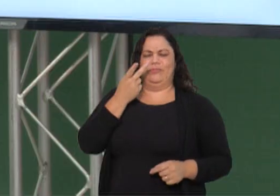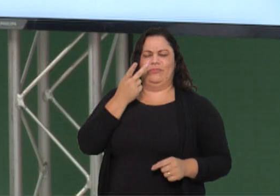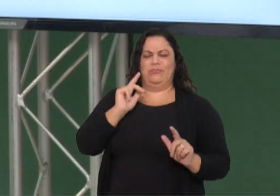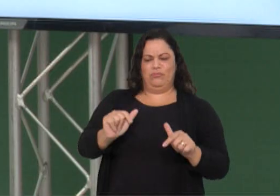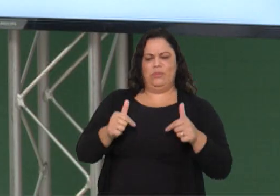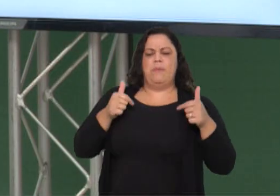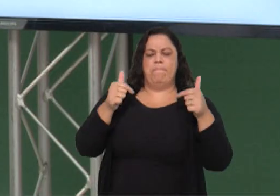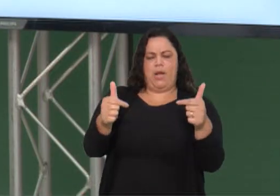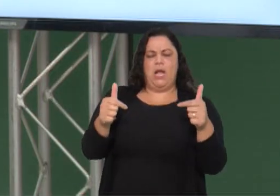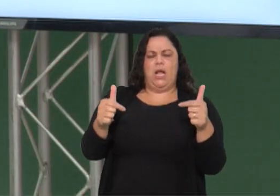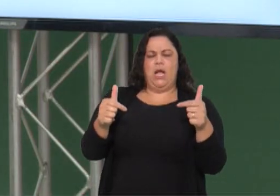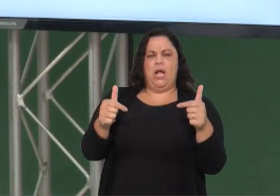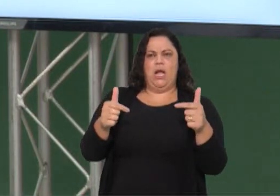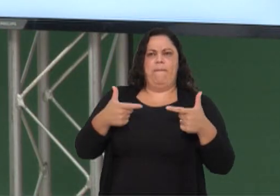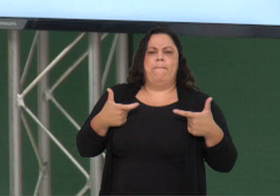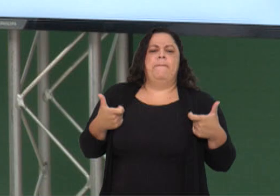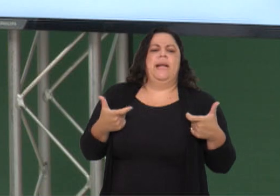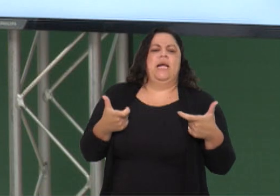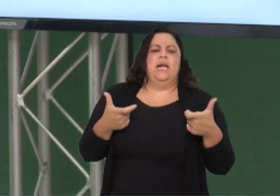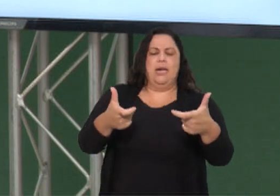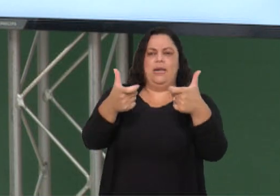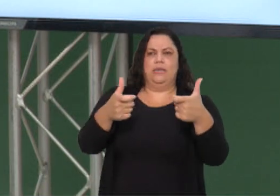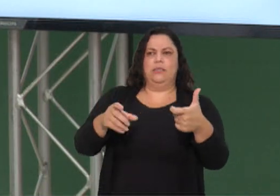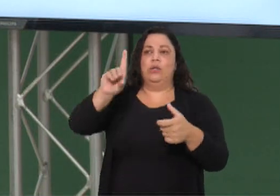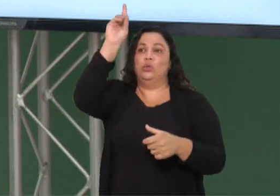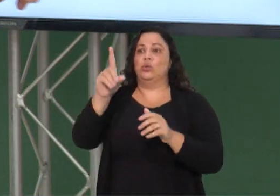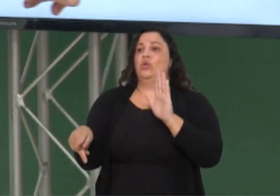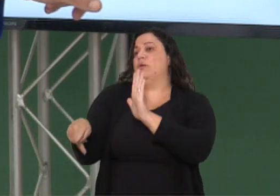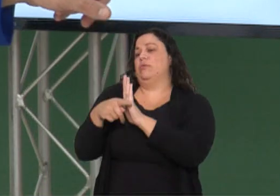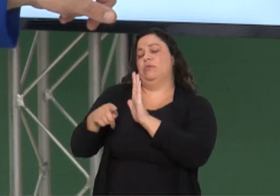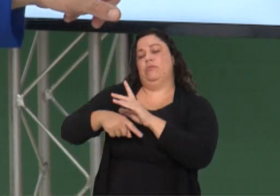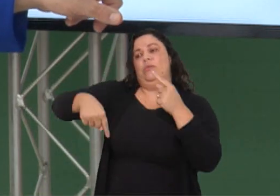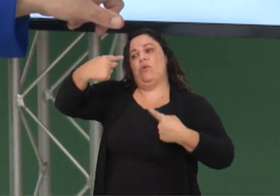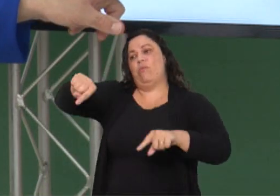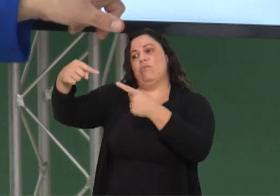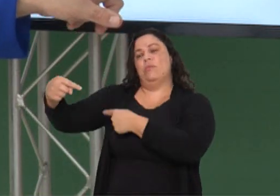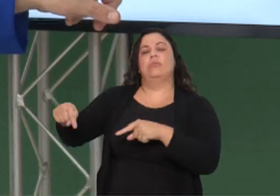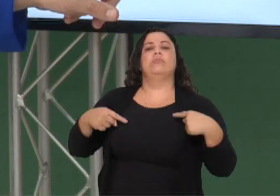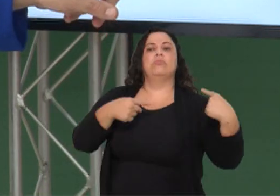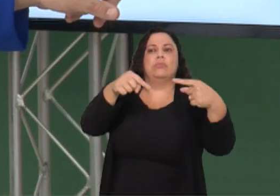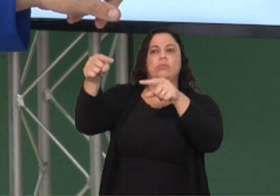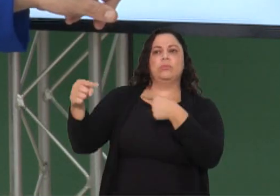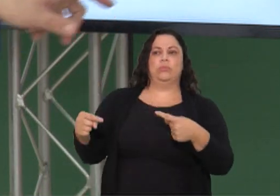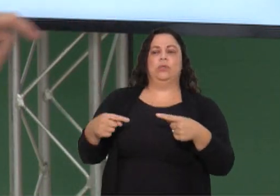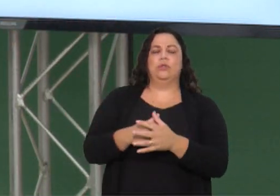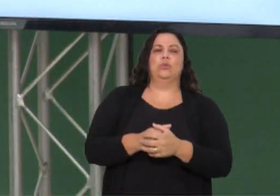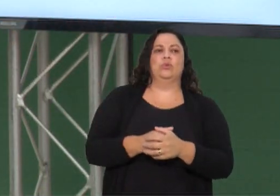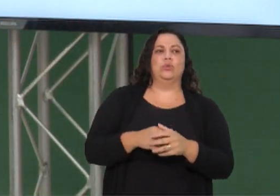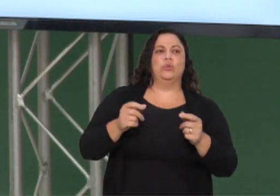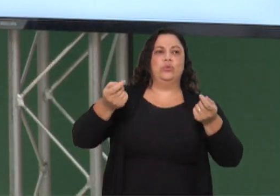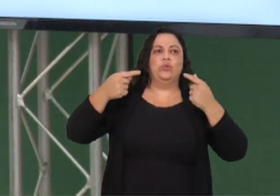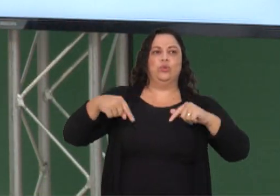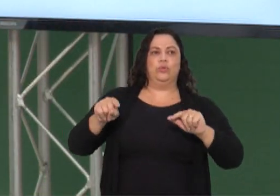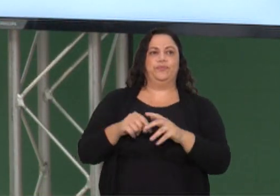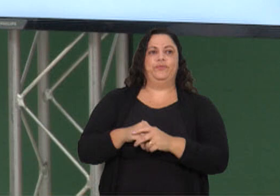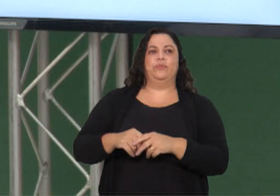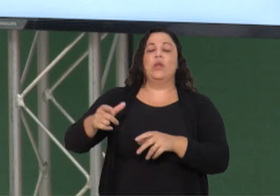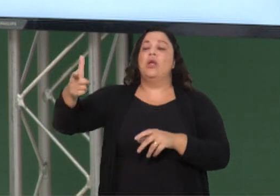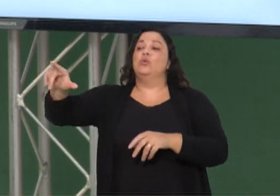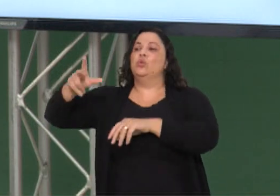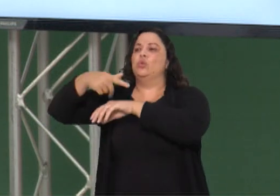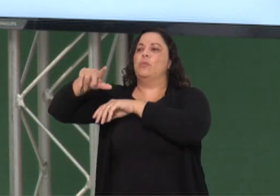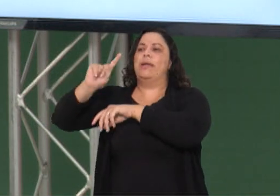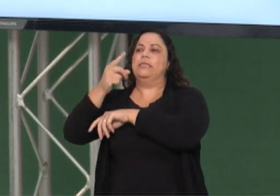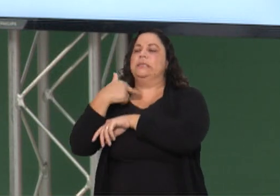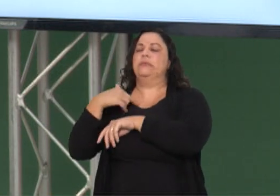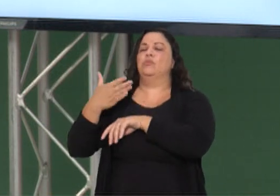espartanos, esparcíatas que tinham direito político, lembrando que os periecos são estrangeiros, não podem participar da política, nem mulheres, e